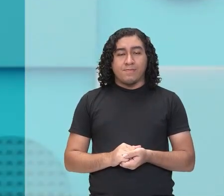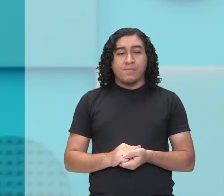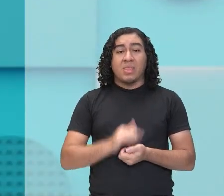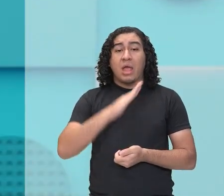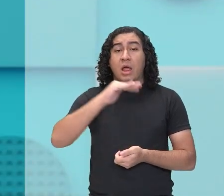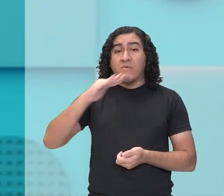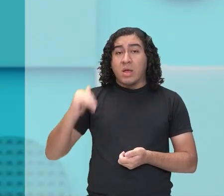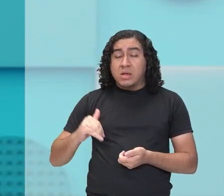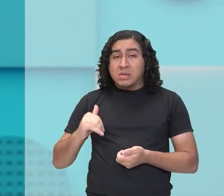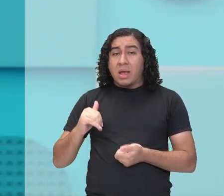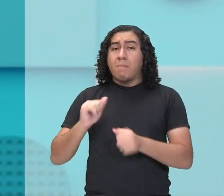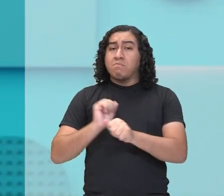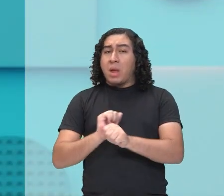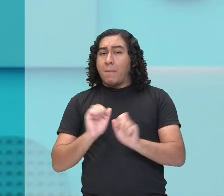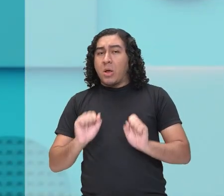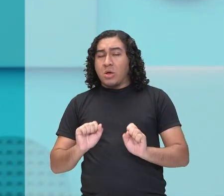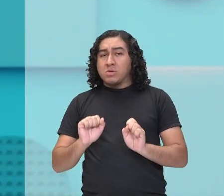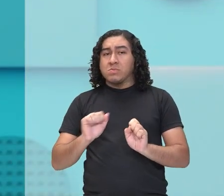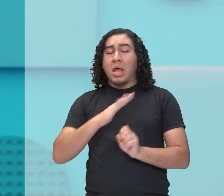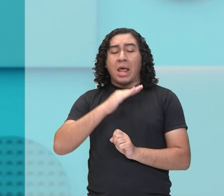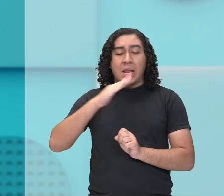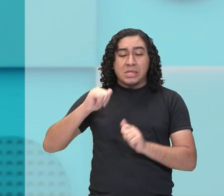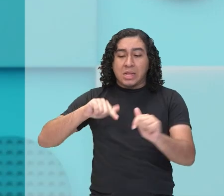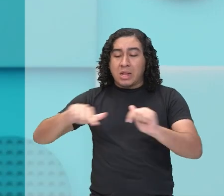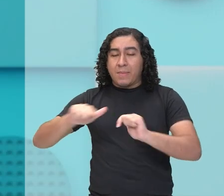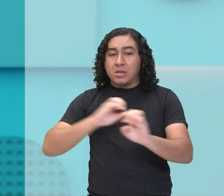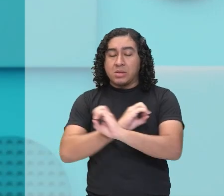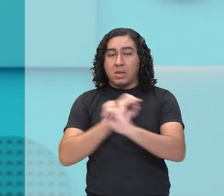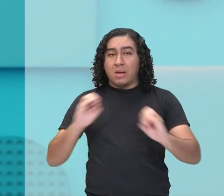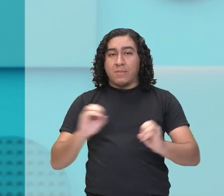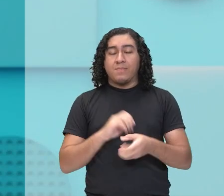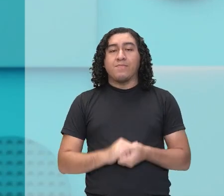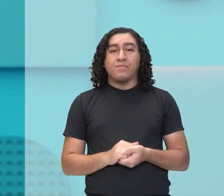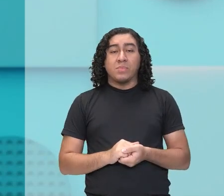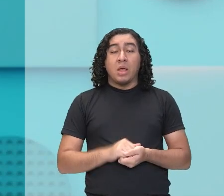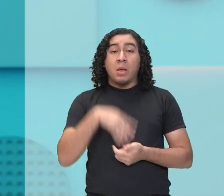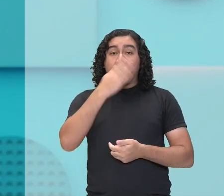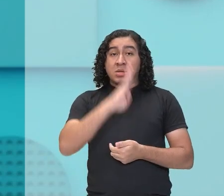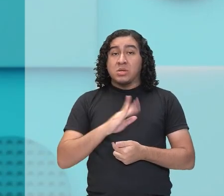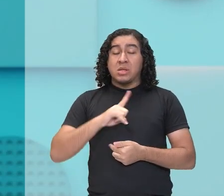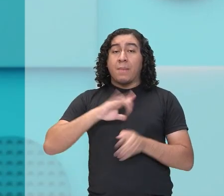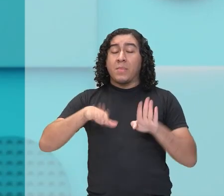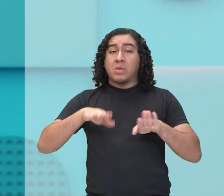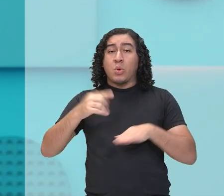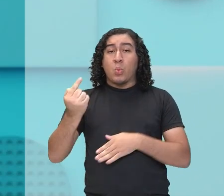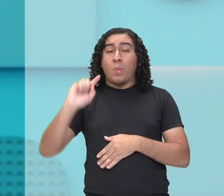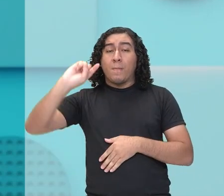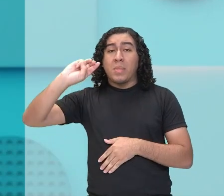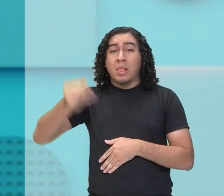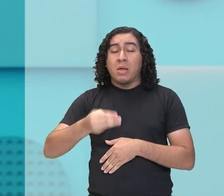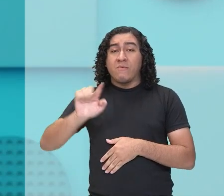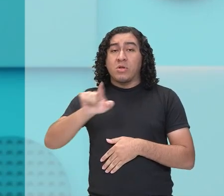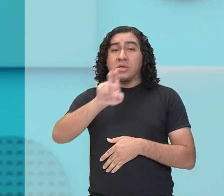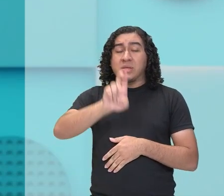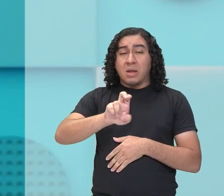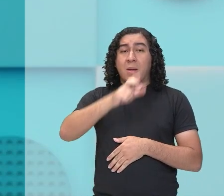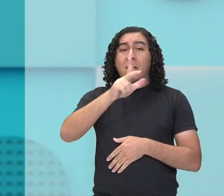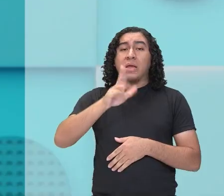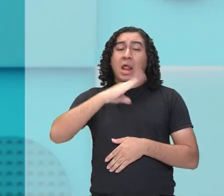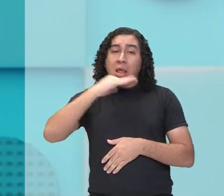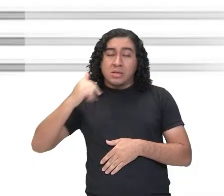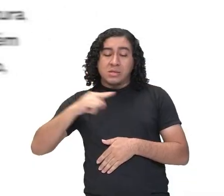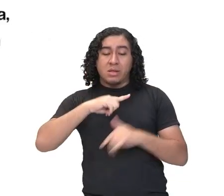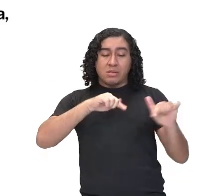esperar. Criança não trabalha. O Brasil tem cerca de 1,5 milhão de crianças e adolescentes em situação de trabalho